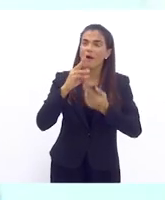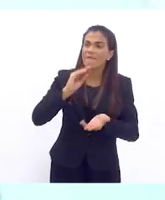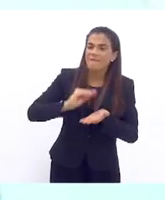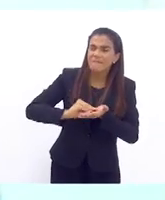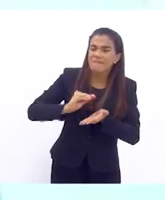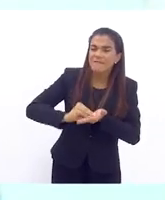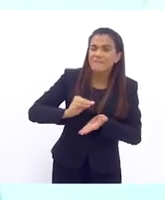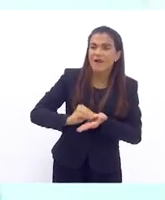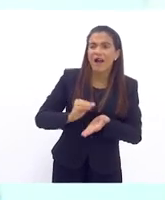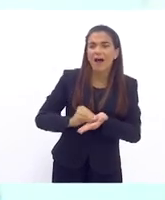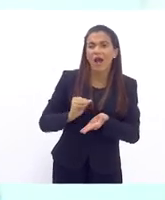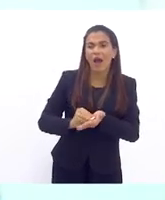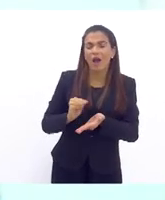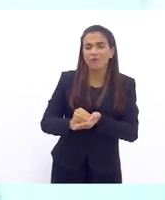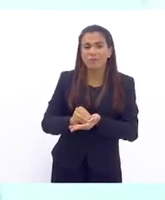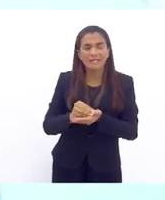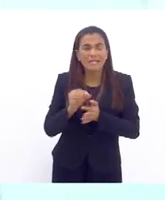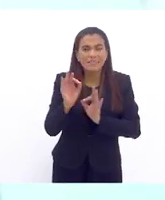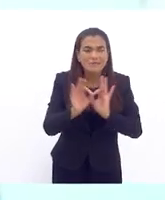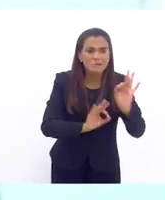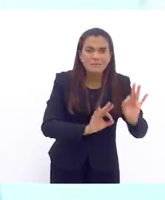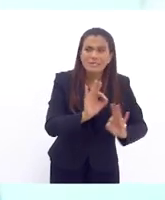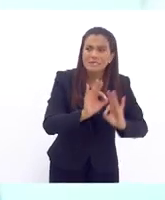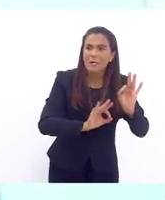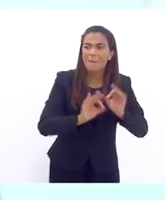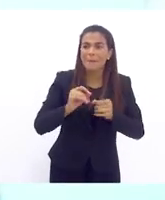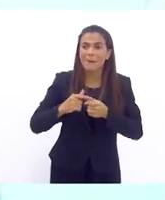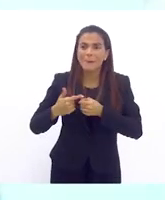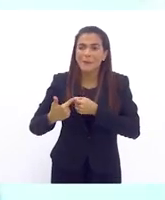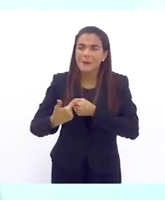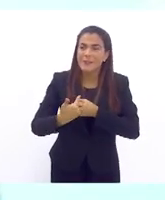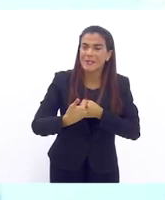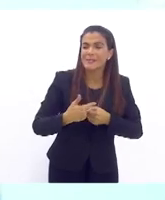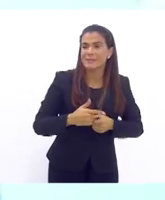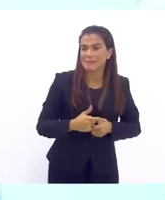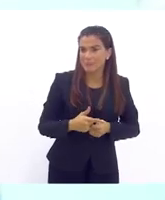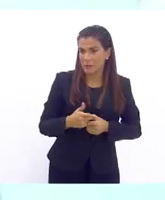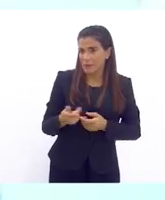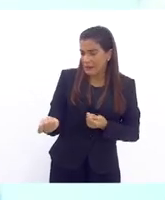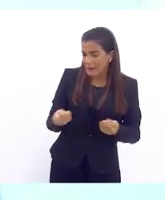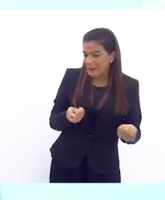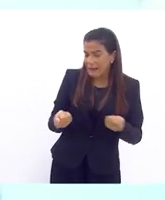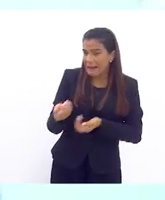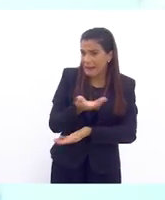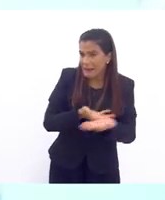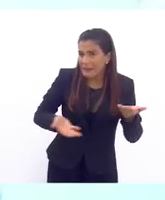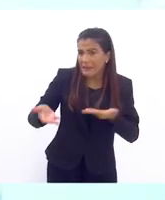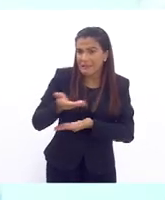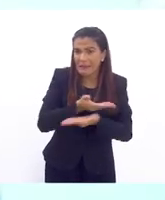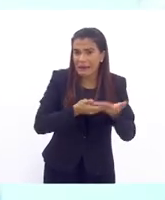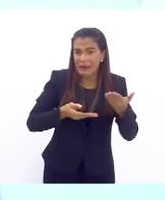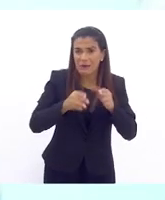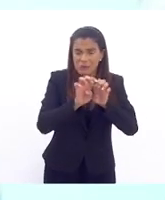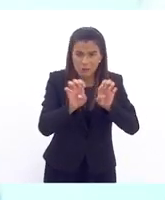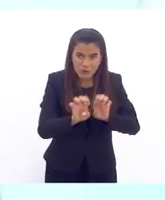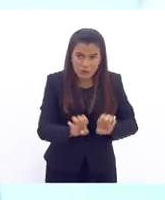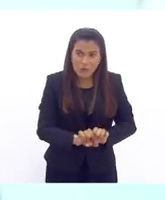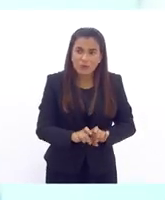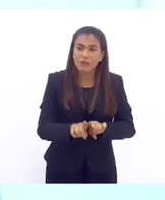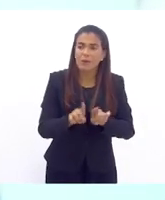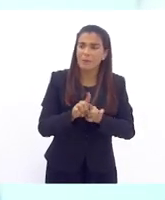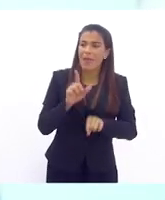falta de arcabouço nos municípios que não conseguiam lidar com seus problemas de infraestrutura de